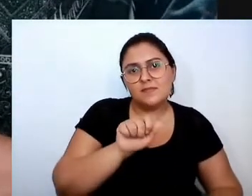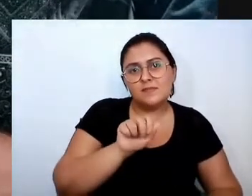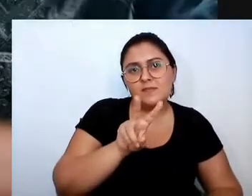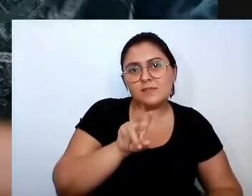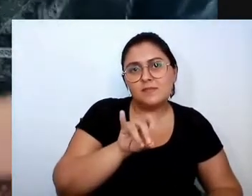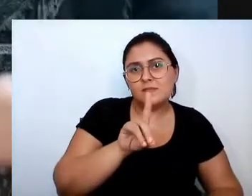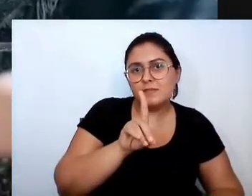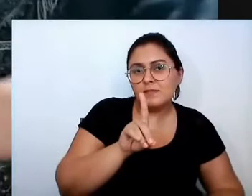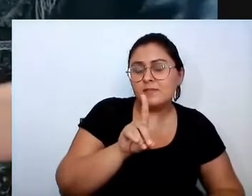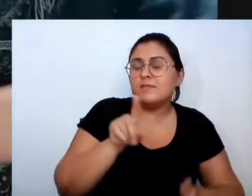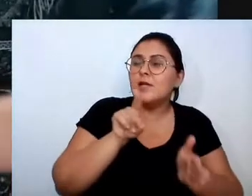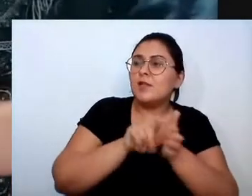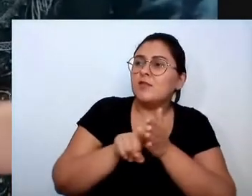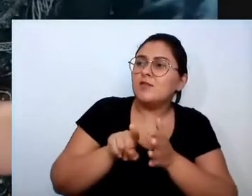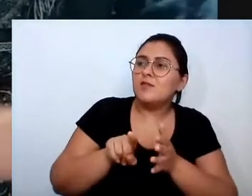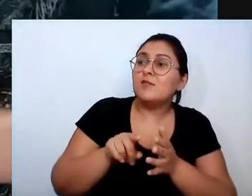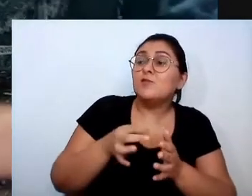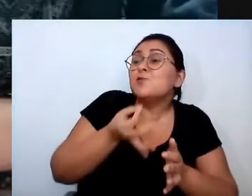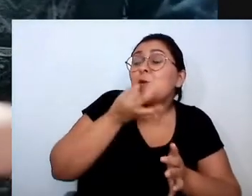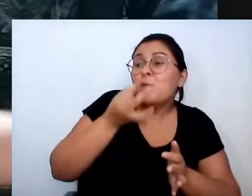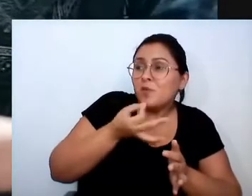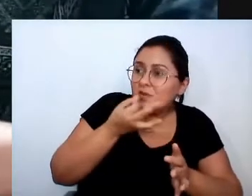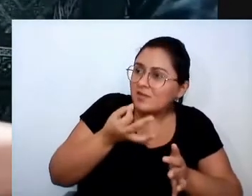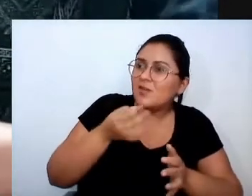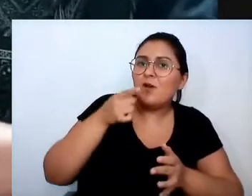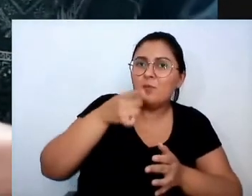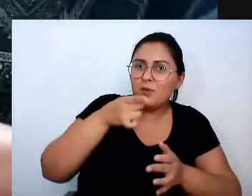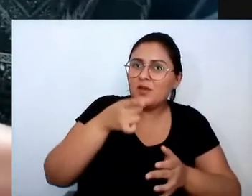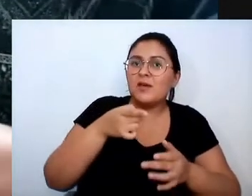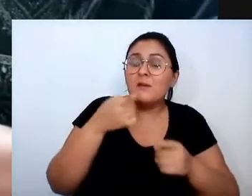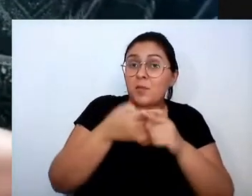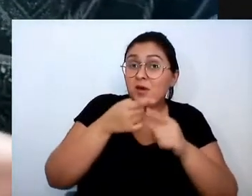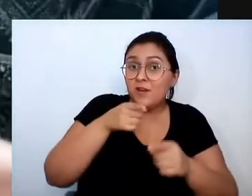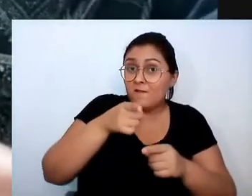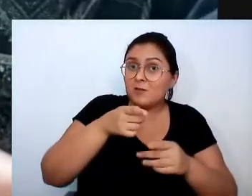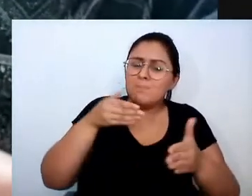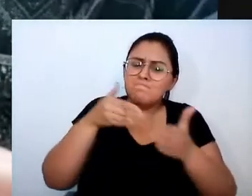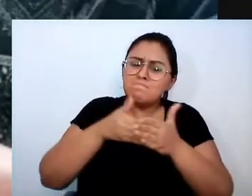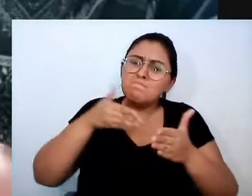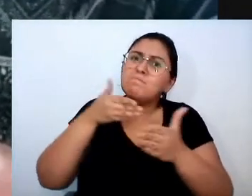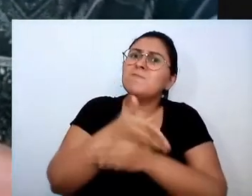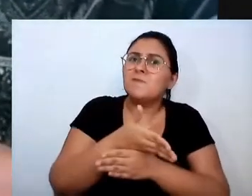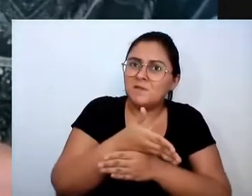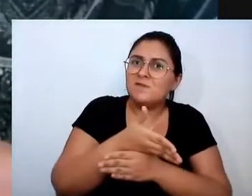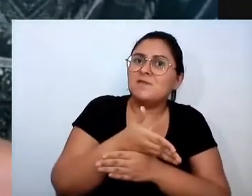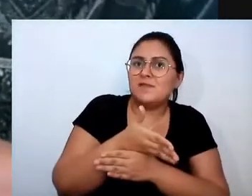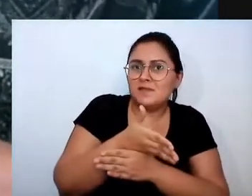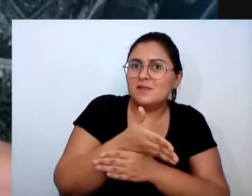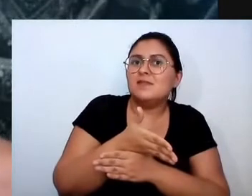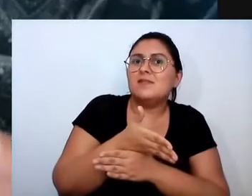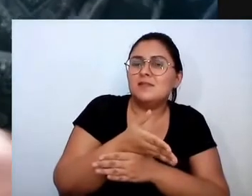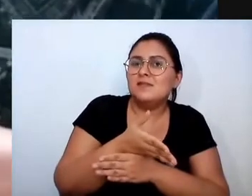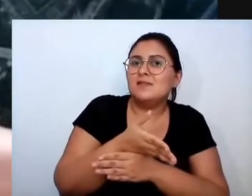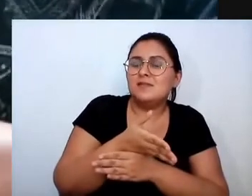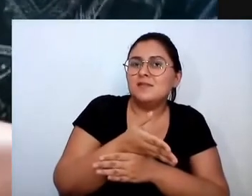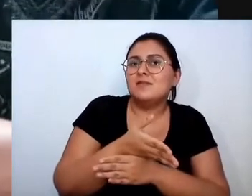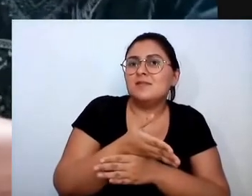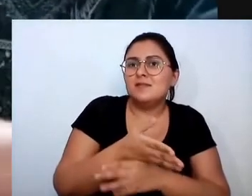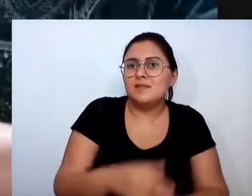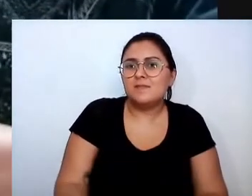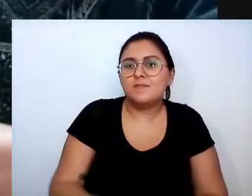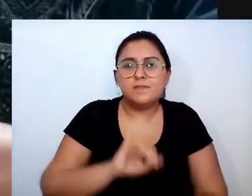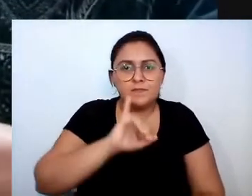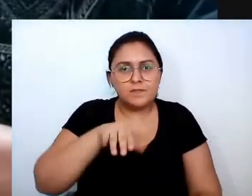né? Culturais também, atitudinais, né? Como é que você se sente estando aí nesse processo na escola? Eu acho